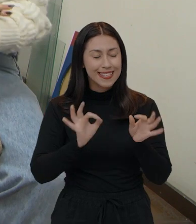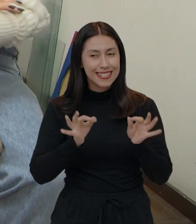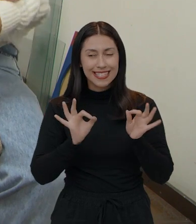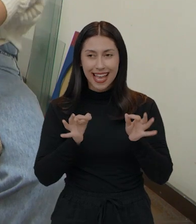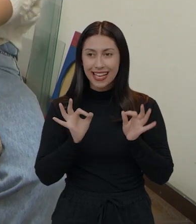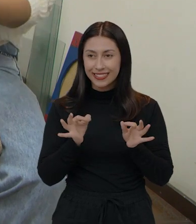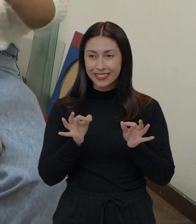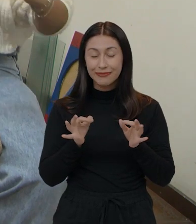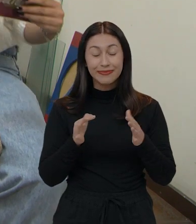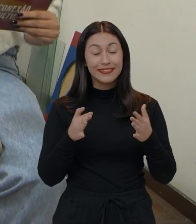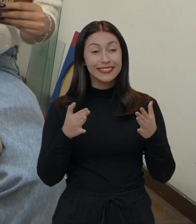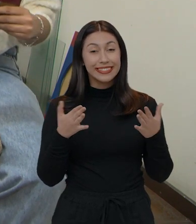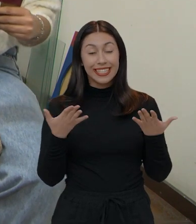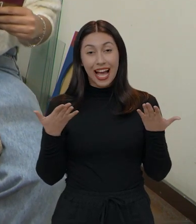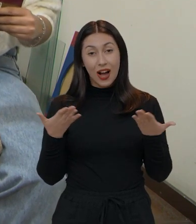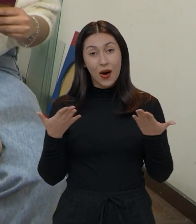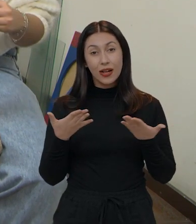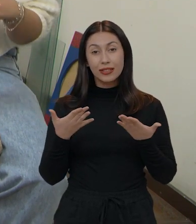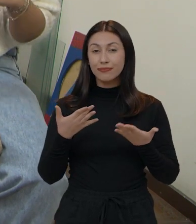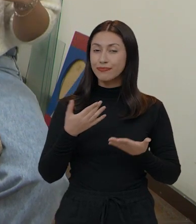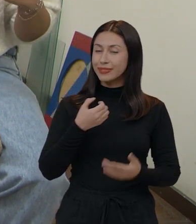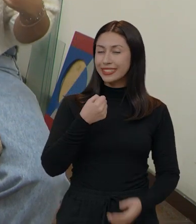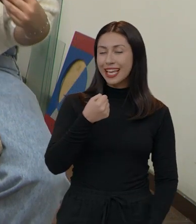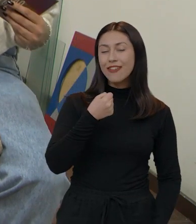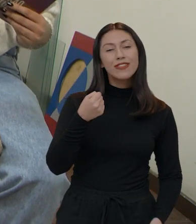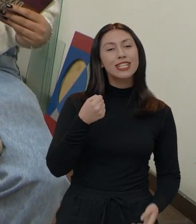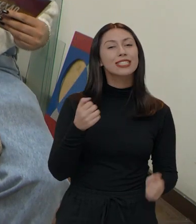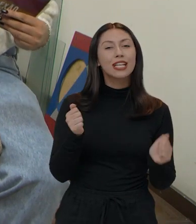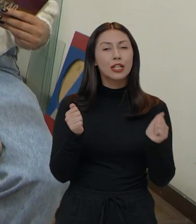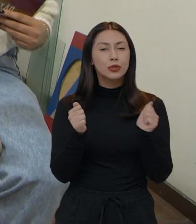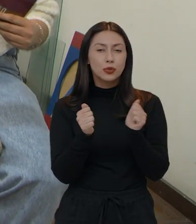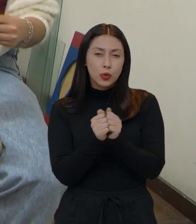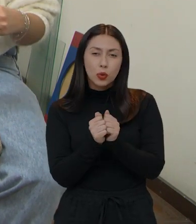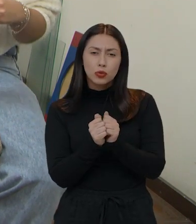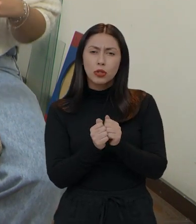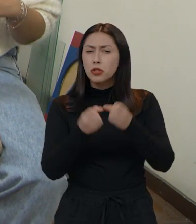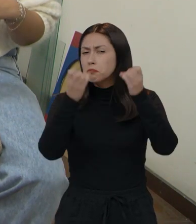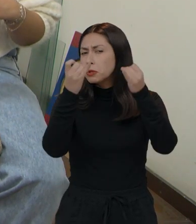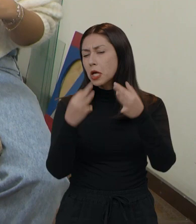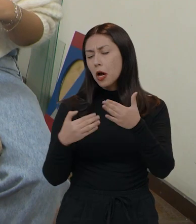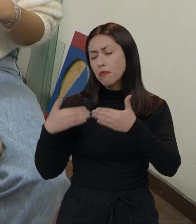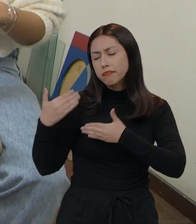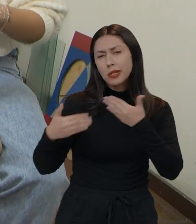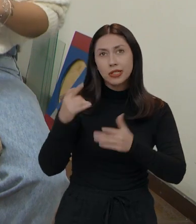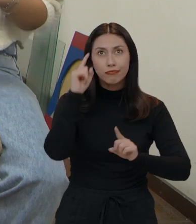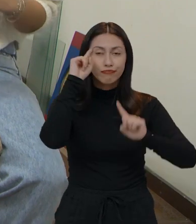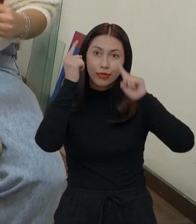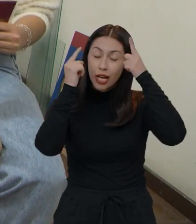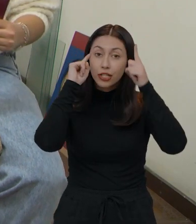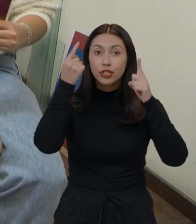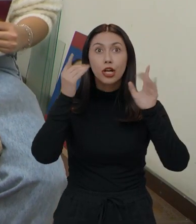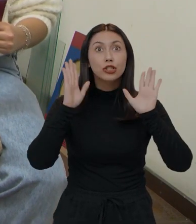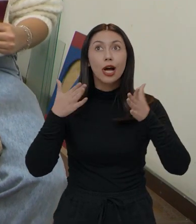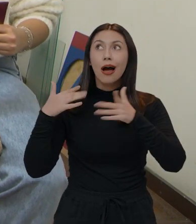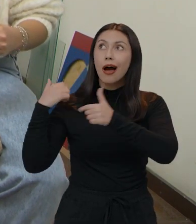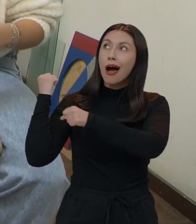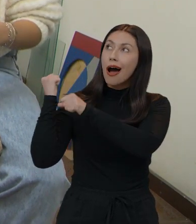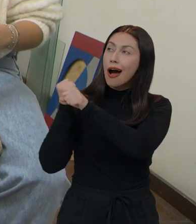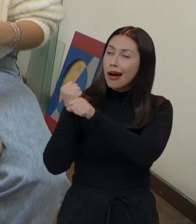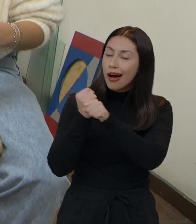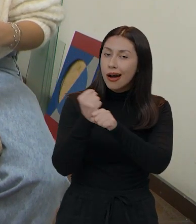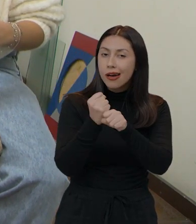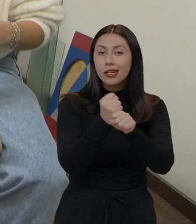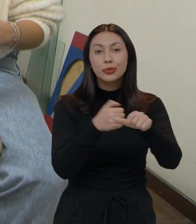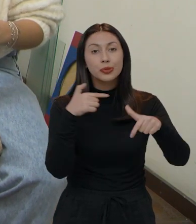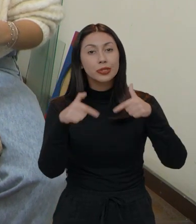certo. Uhum. A gente vai fazer a entrevista aqui no ateliê dele, vai conversar sobre o processo criativo. E assim, o Regis está aí há tanto tempo na arte,